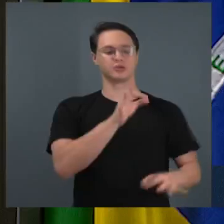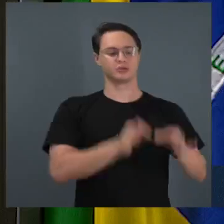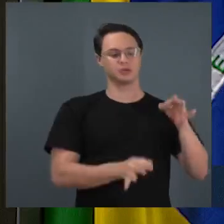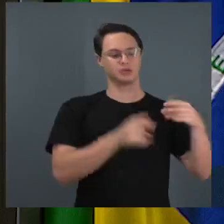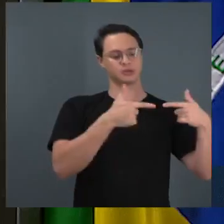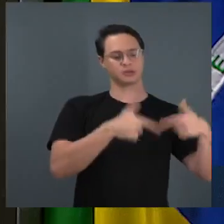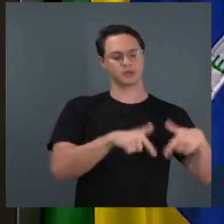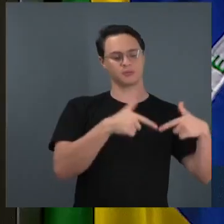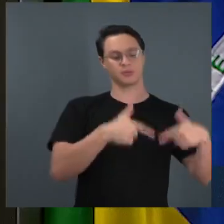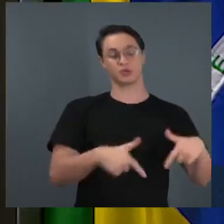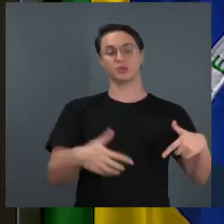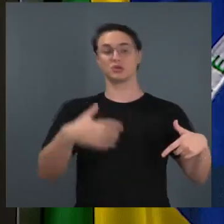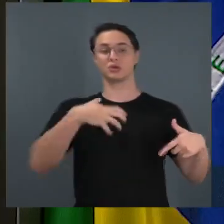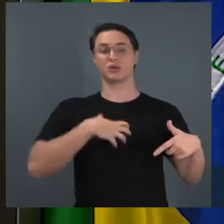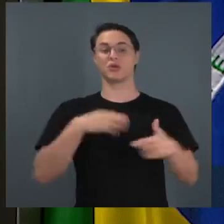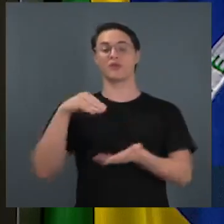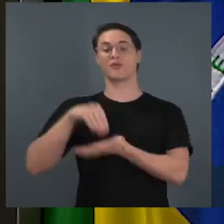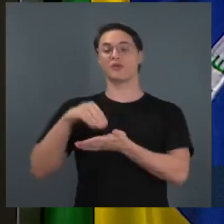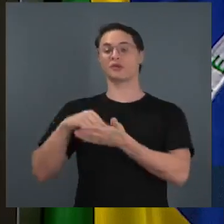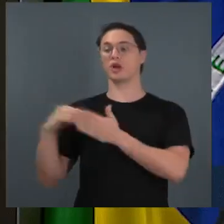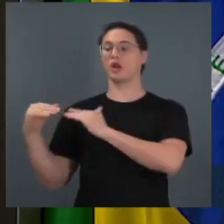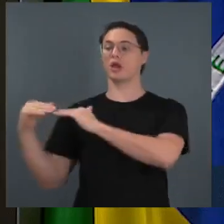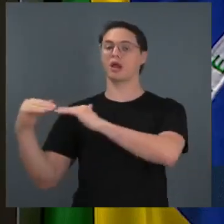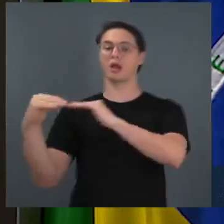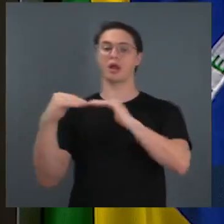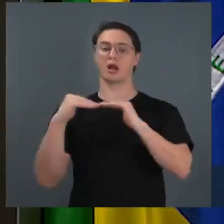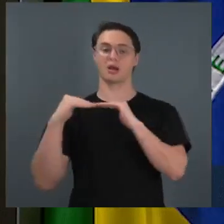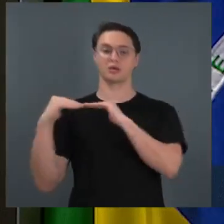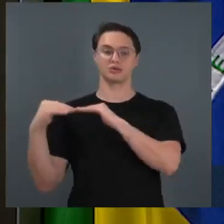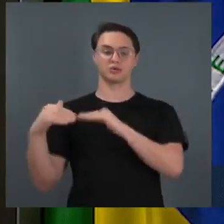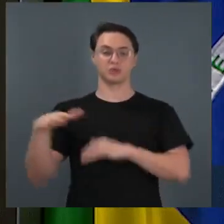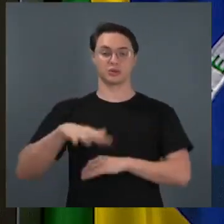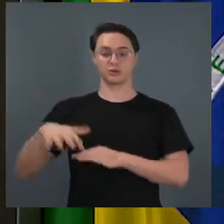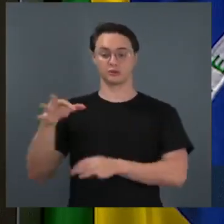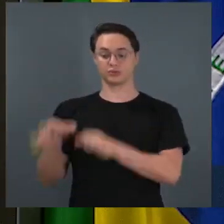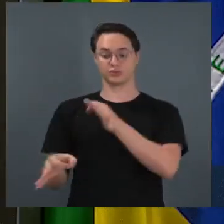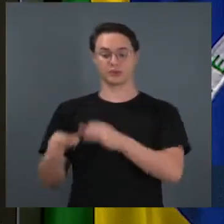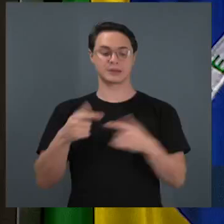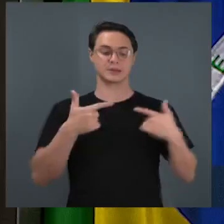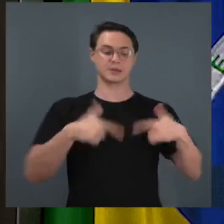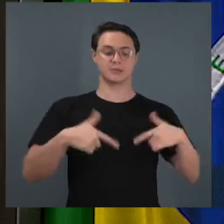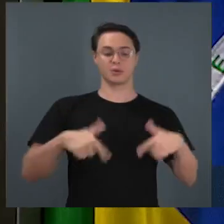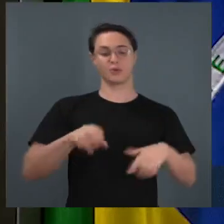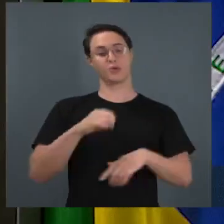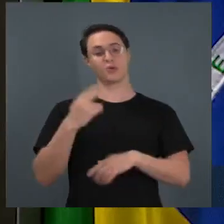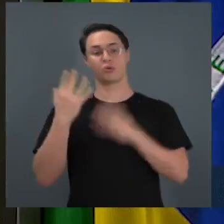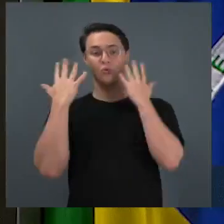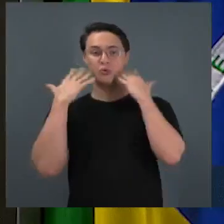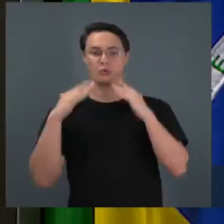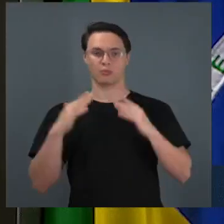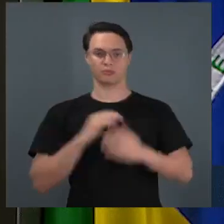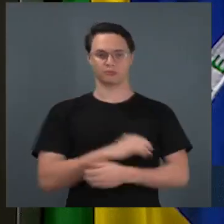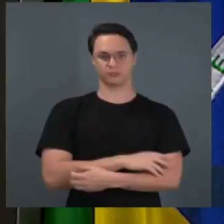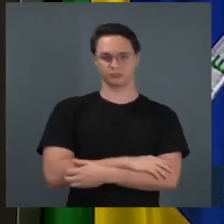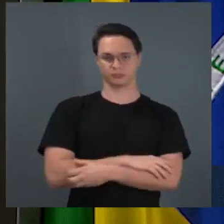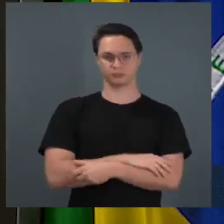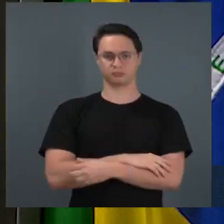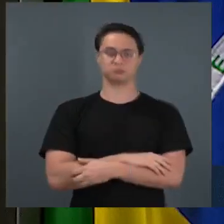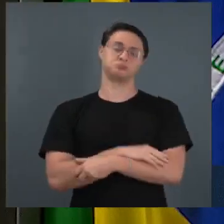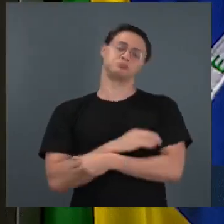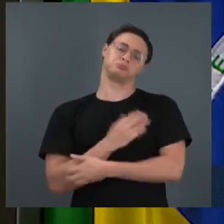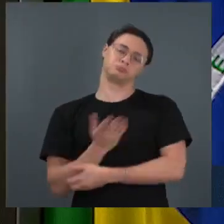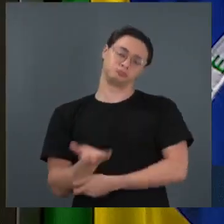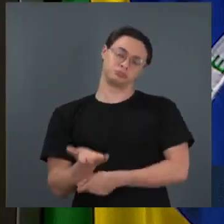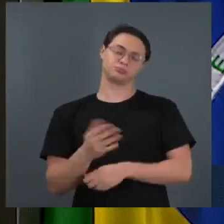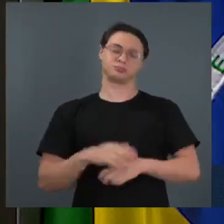e pela falta de consenso sobre qual a esfera judicial, trabalhista ou comum, deve julgar esses casos. Ora, tem